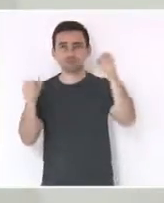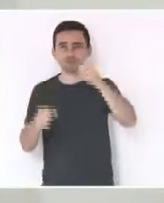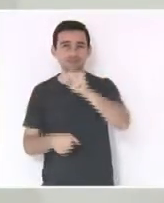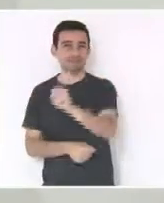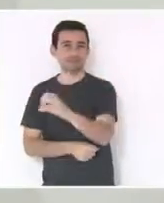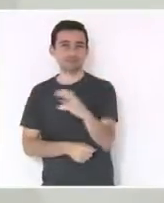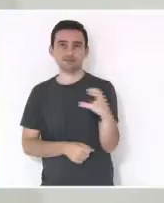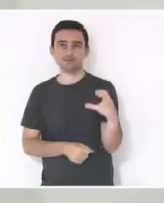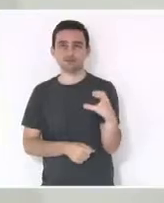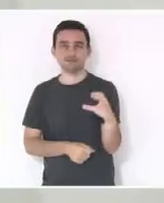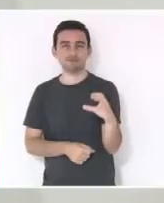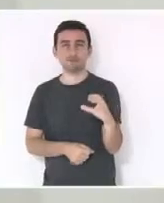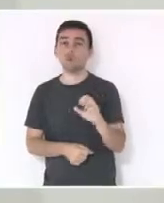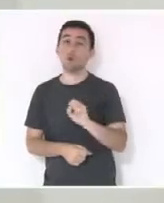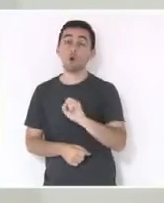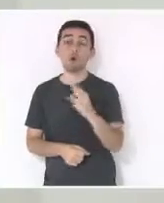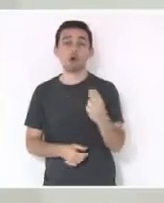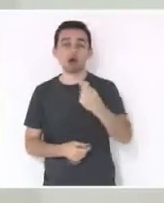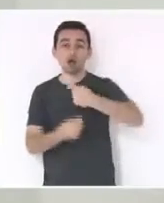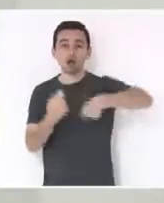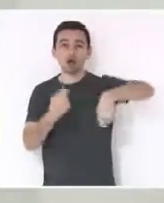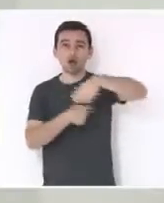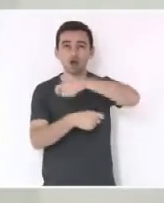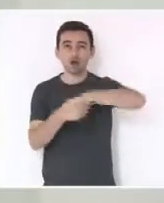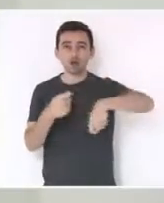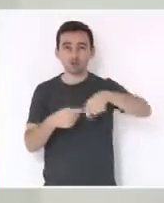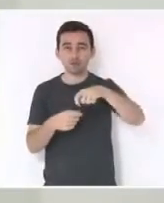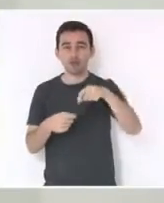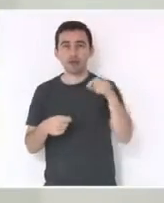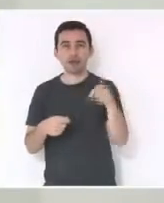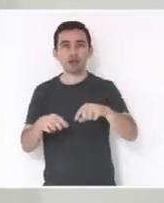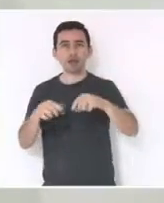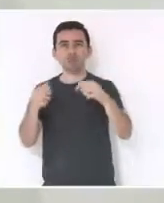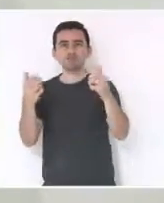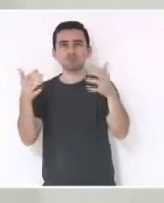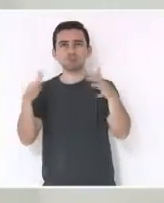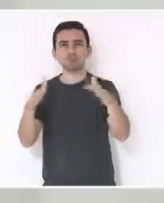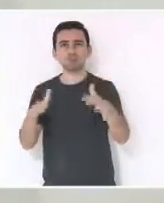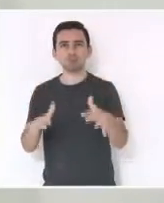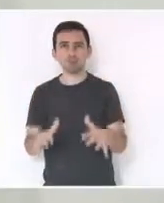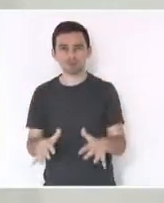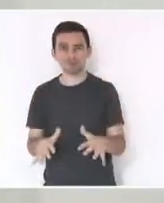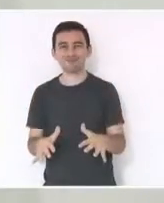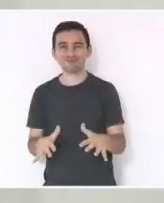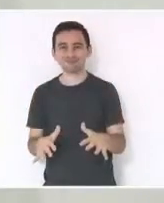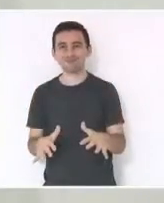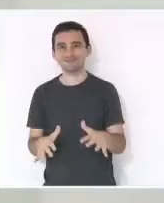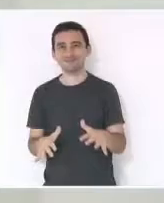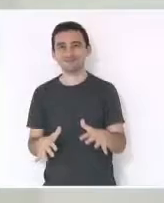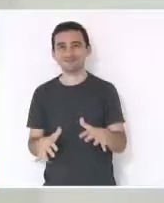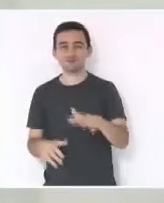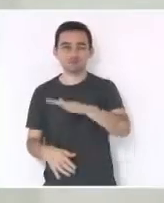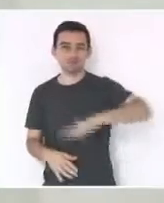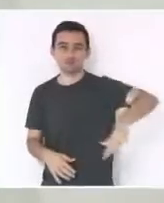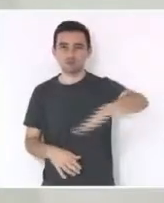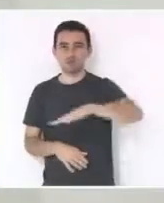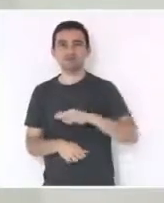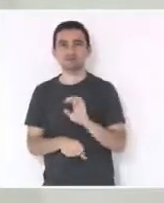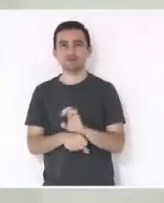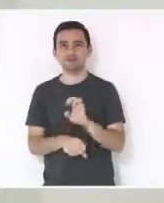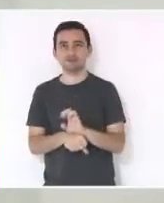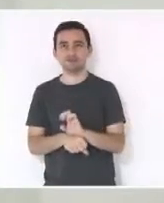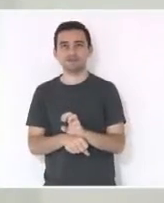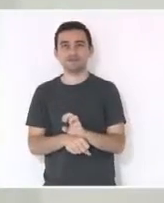uma situação econômica desastrosa para a ordem econômica do nosso estado